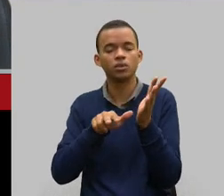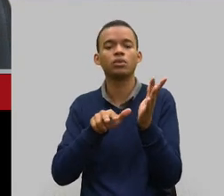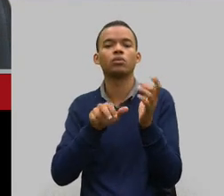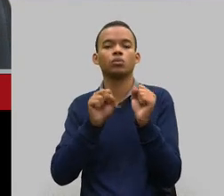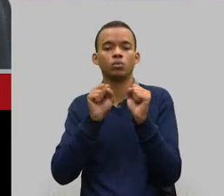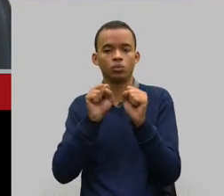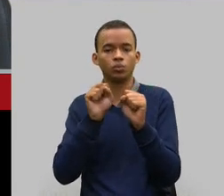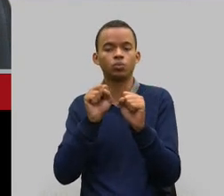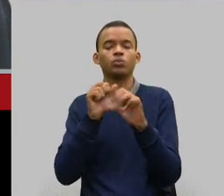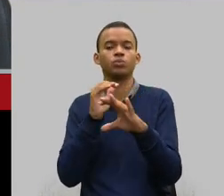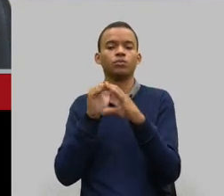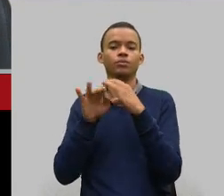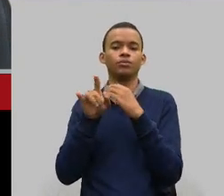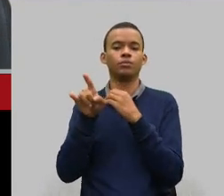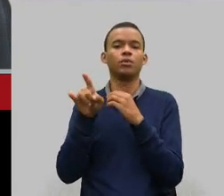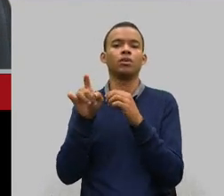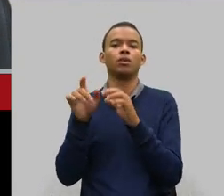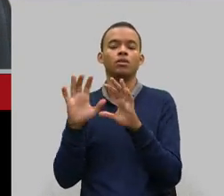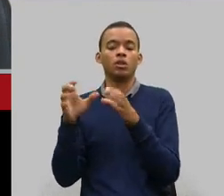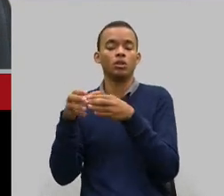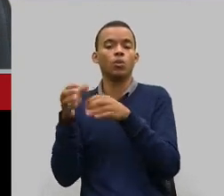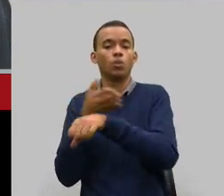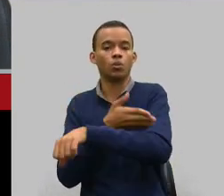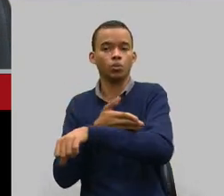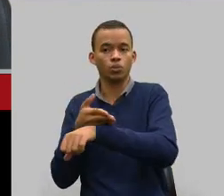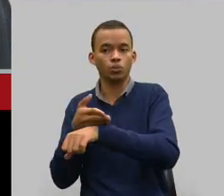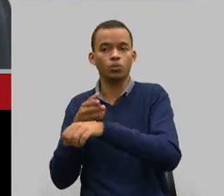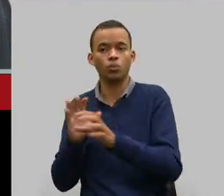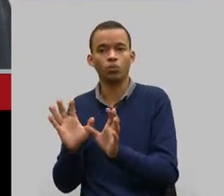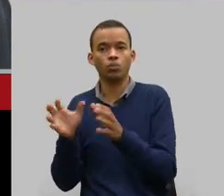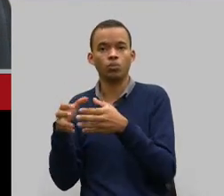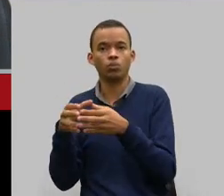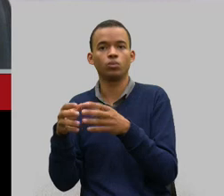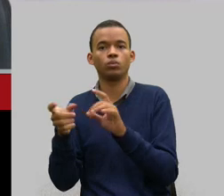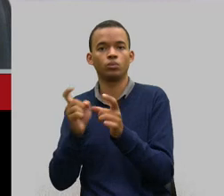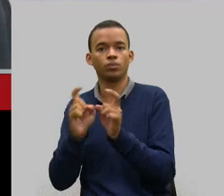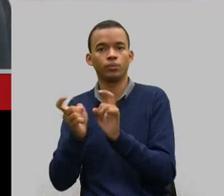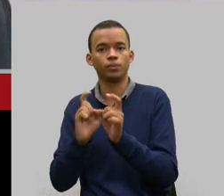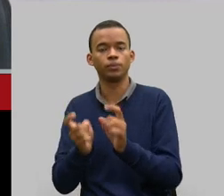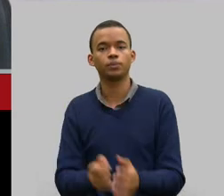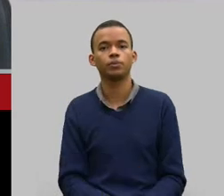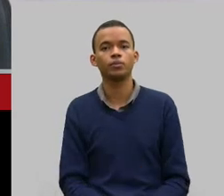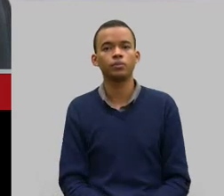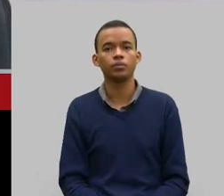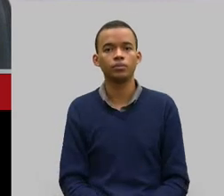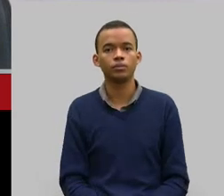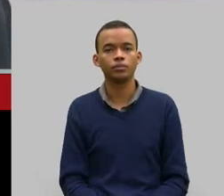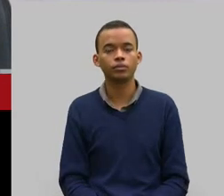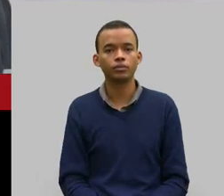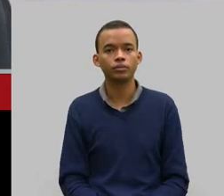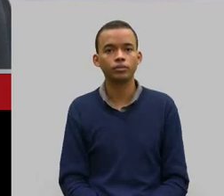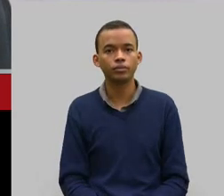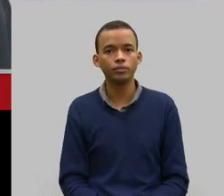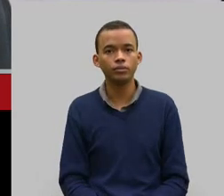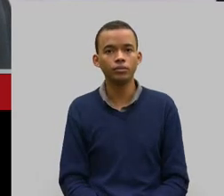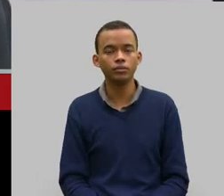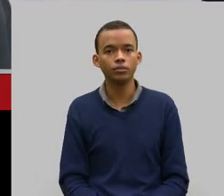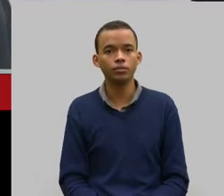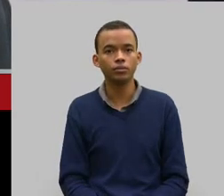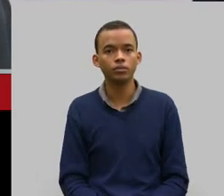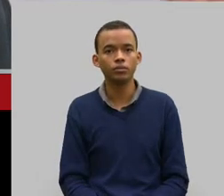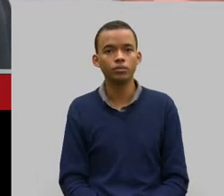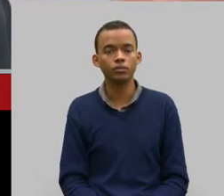Ordinárias da comissão pela ordem Deputado Dil Pereira eh eu acredito que seria mais